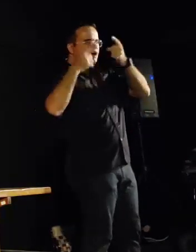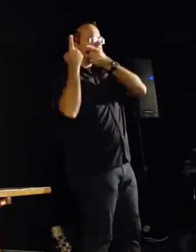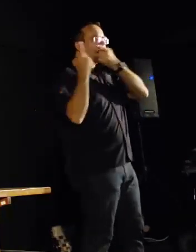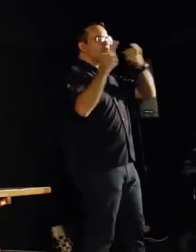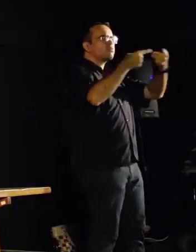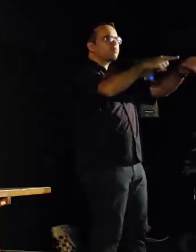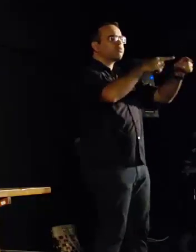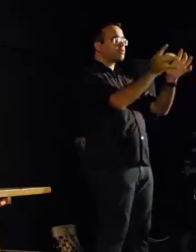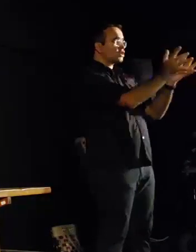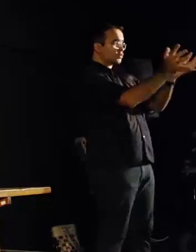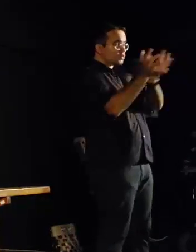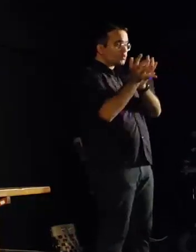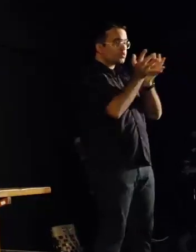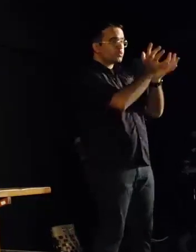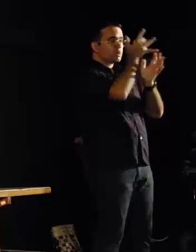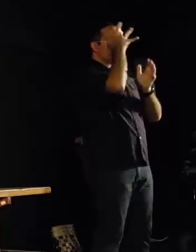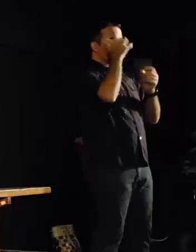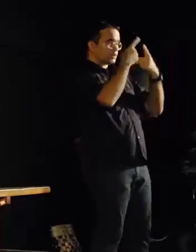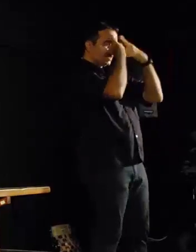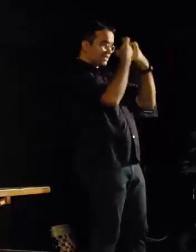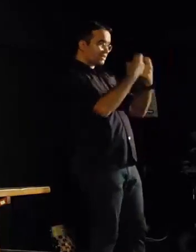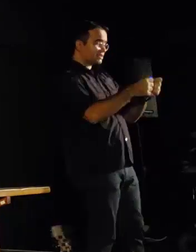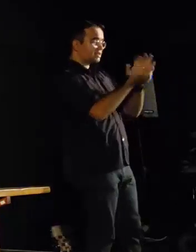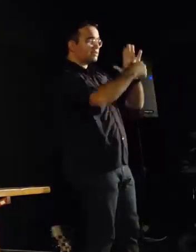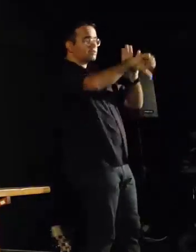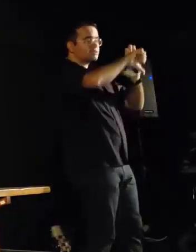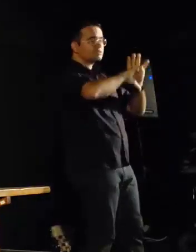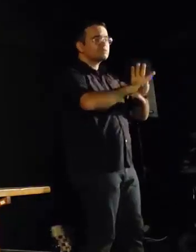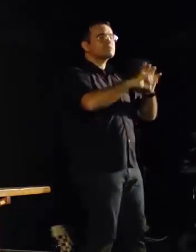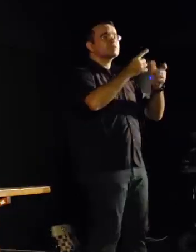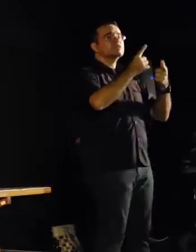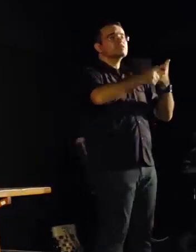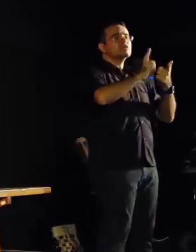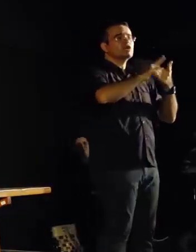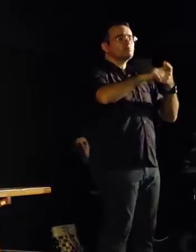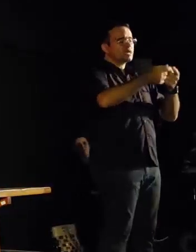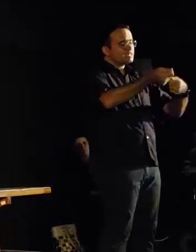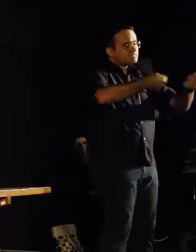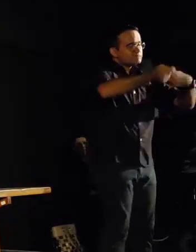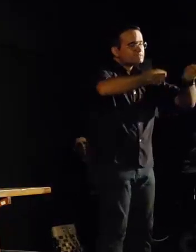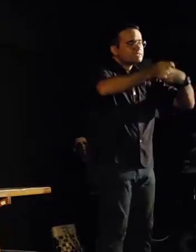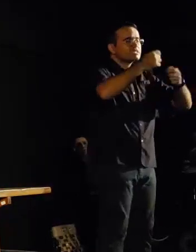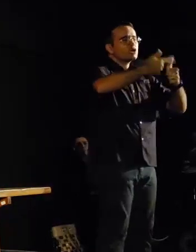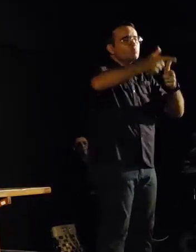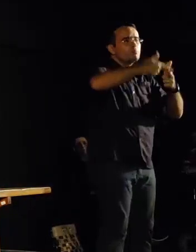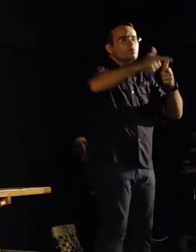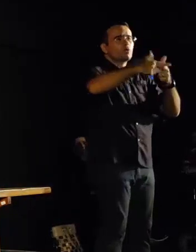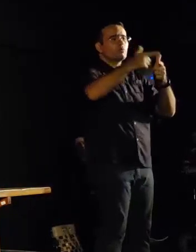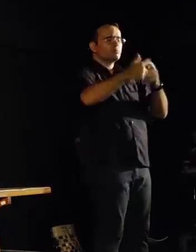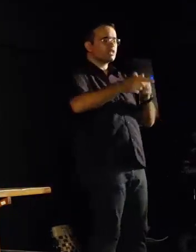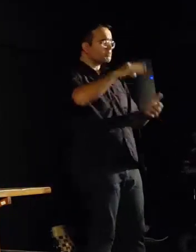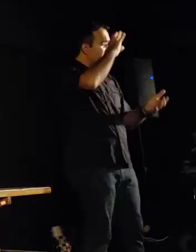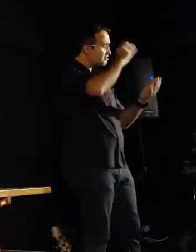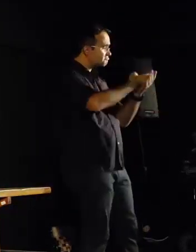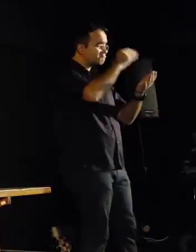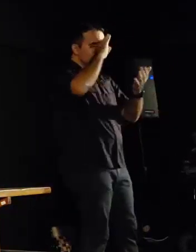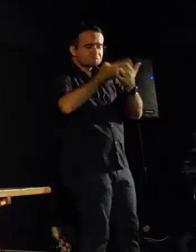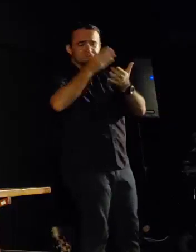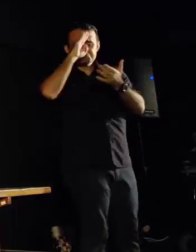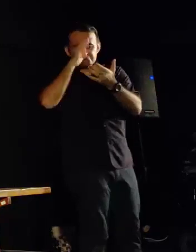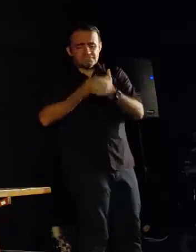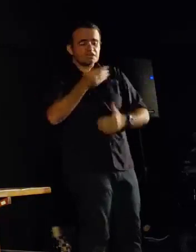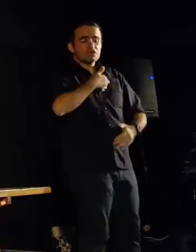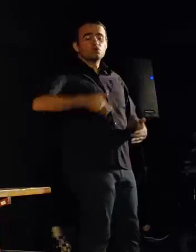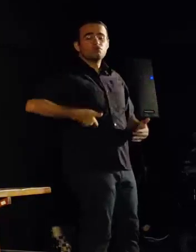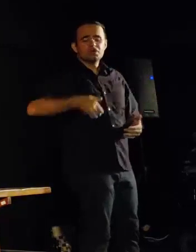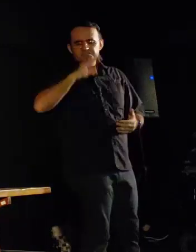conjunto de sujeitos, a crise, a precarização do trabalho, a descrença na capacidade da política, das instituições políticas de darem conta